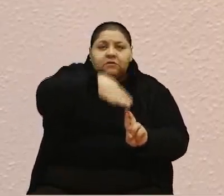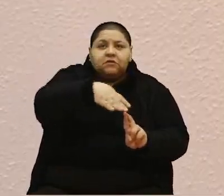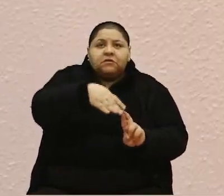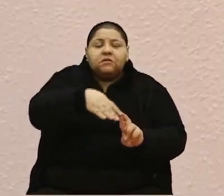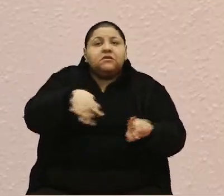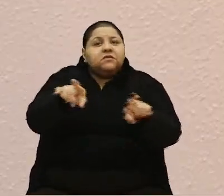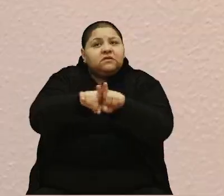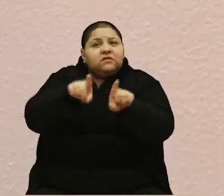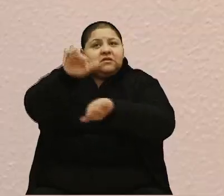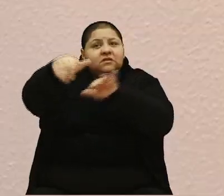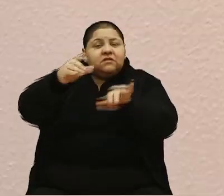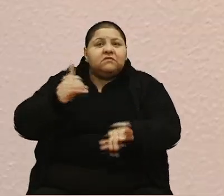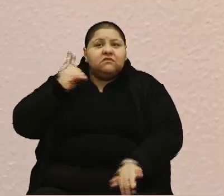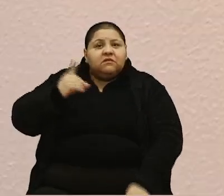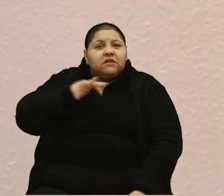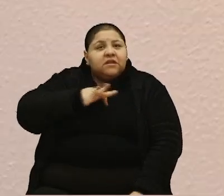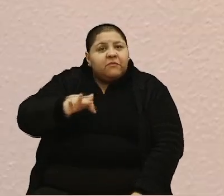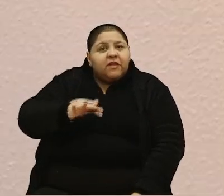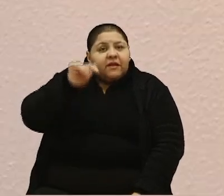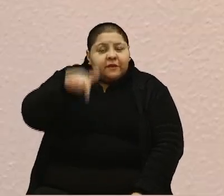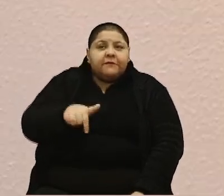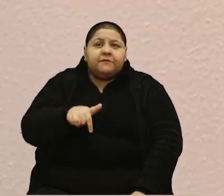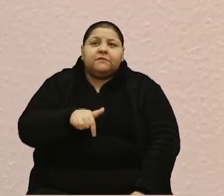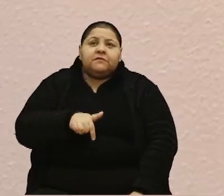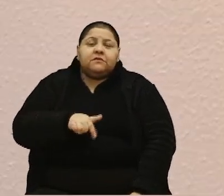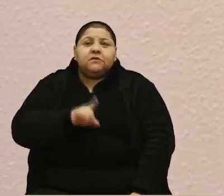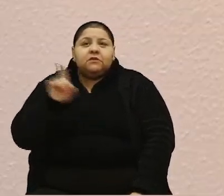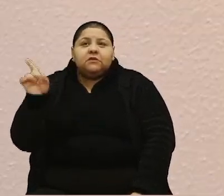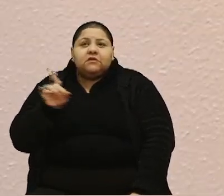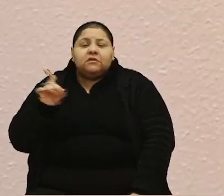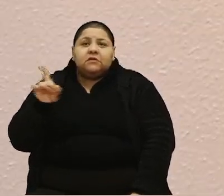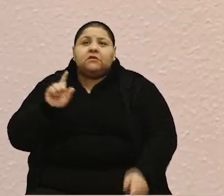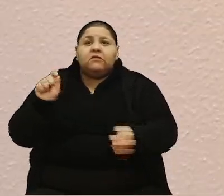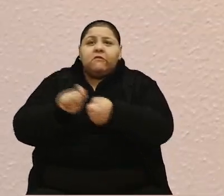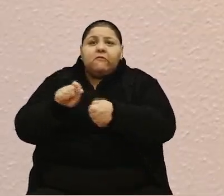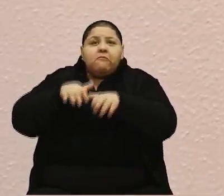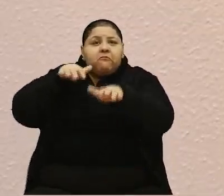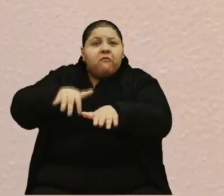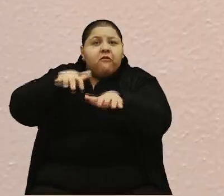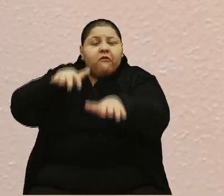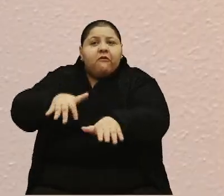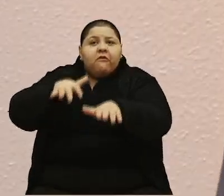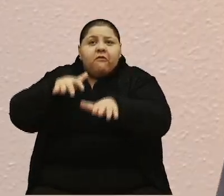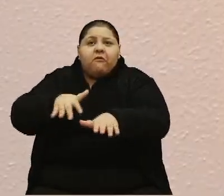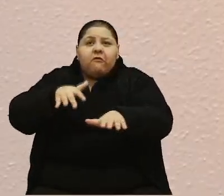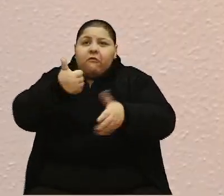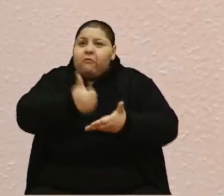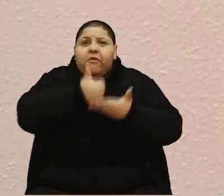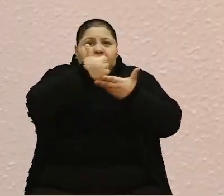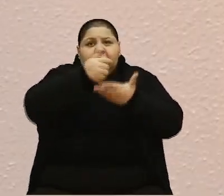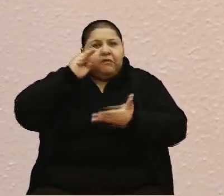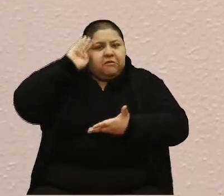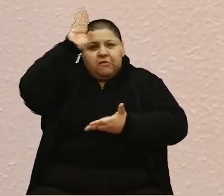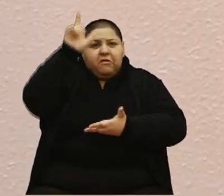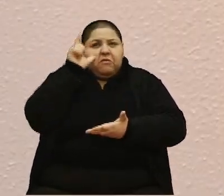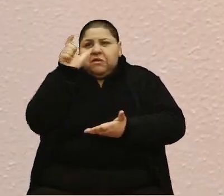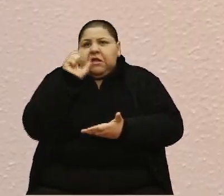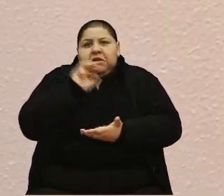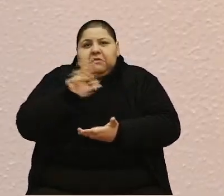mais, chamar o nosso deputado federal aqui. Estava lá correndo, fazendo manifestação pró-Bolsonaro, e não interessa se fosse